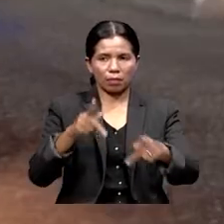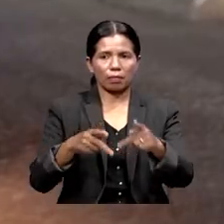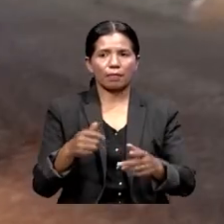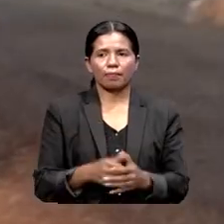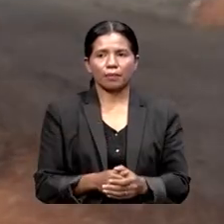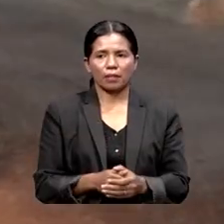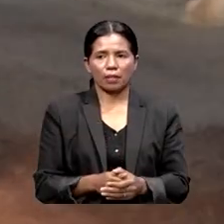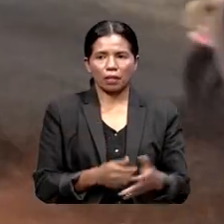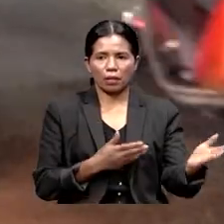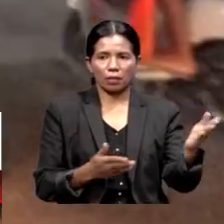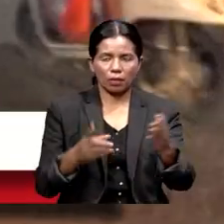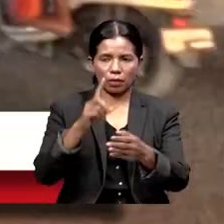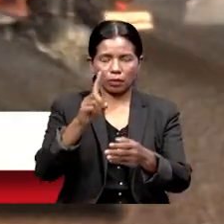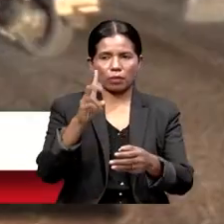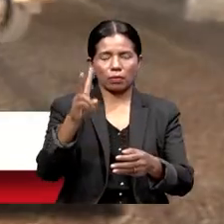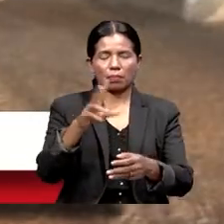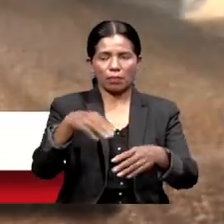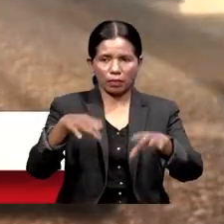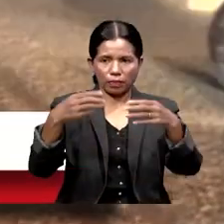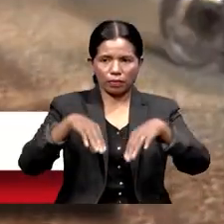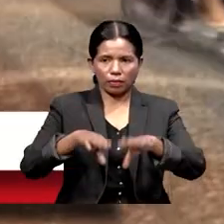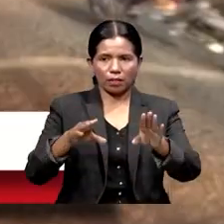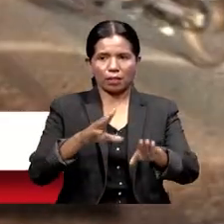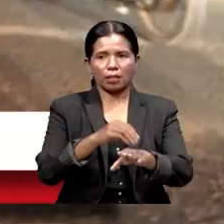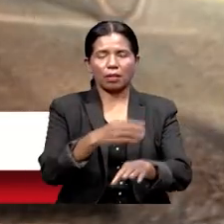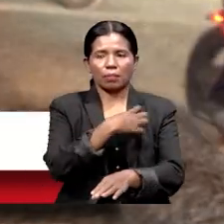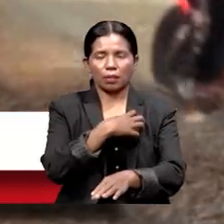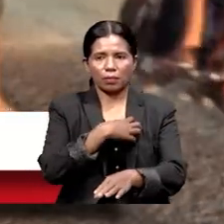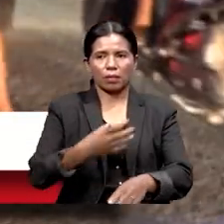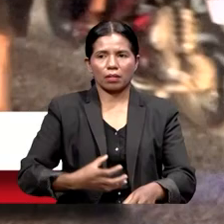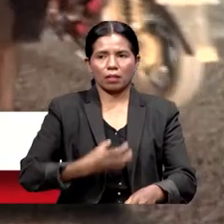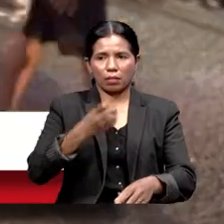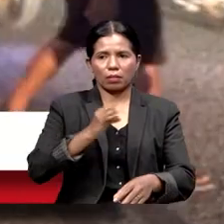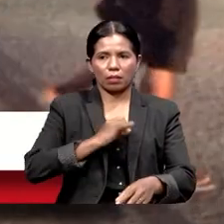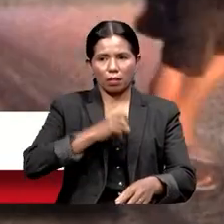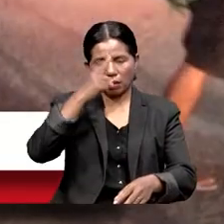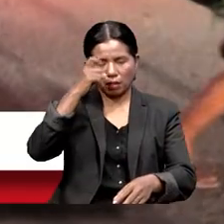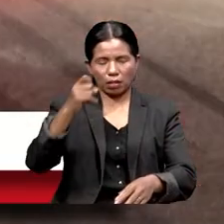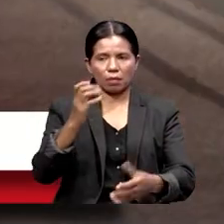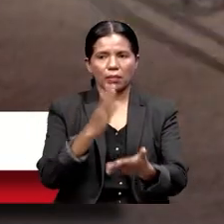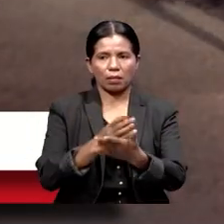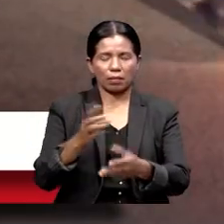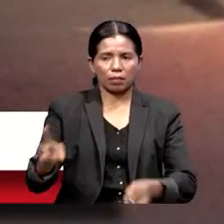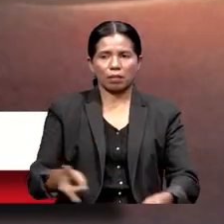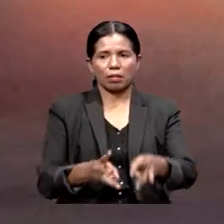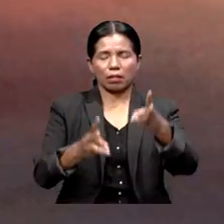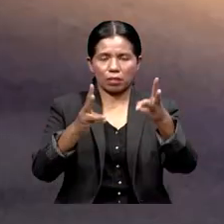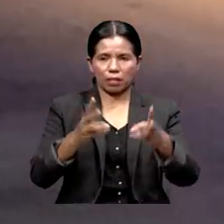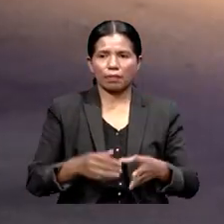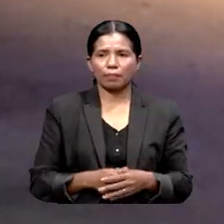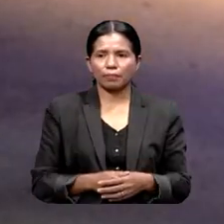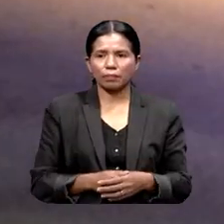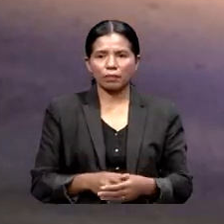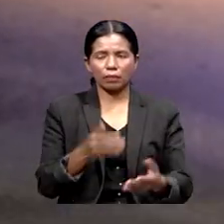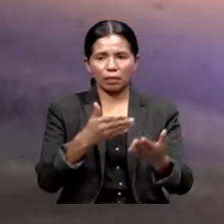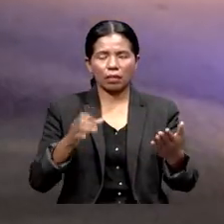hola lori sai tu entom mai fan o in senhor polícia mosiro so ha oituan tamau para carroça mai listrada antau